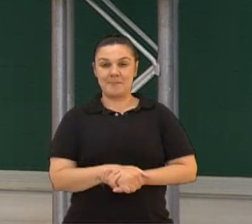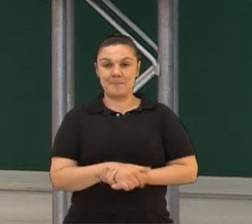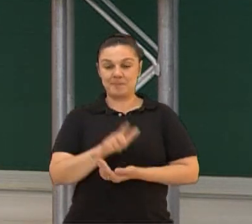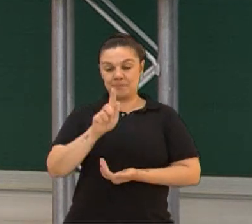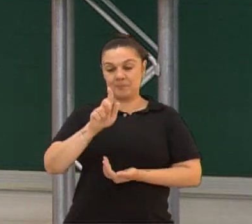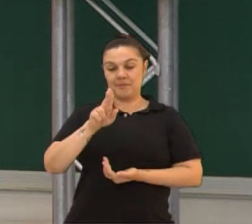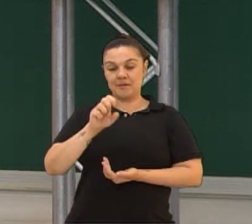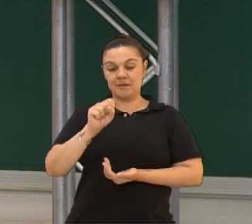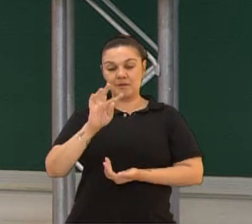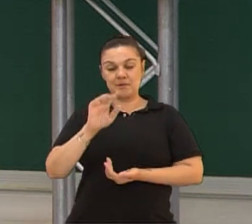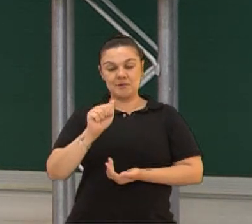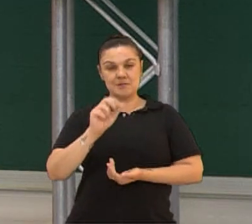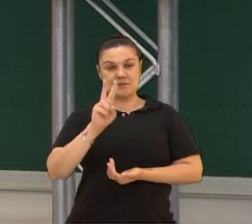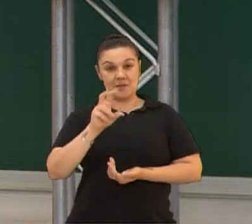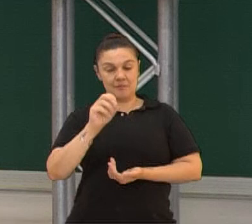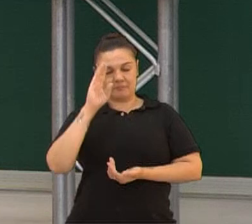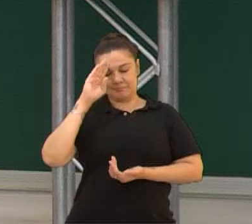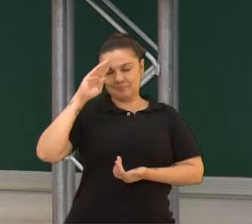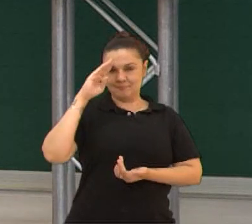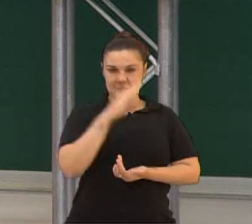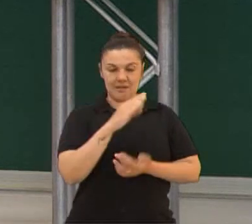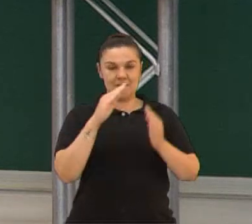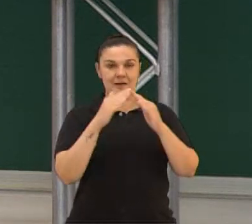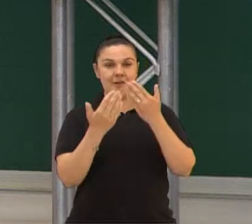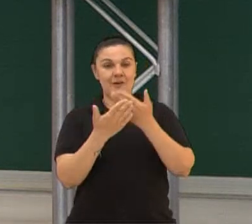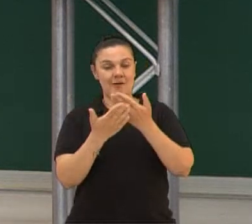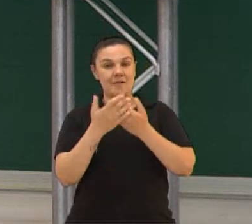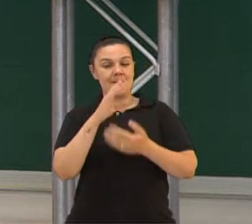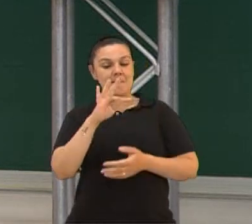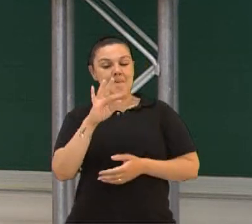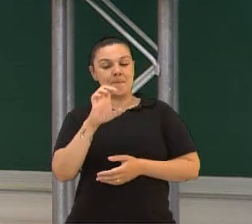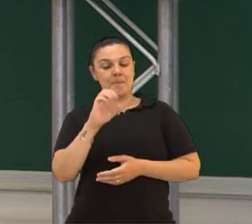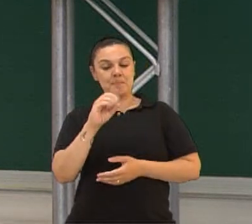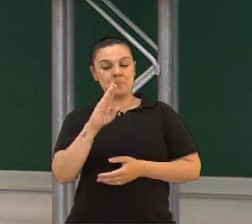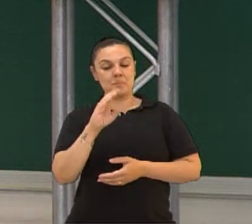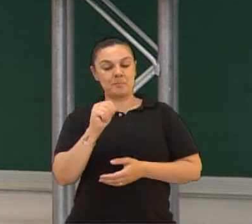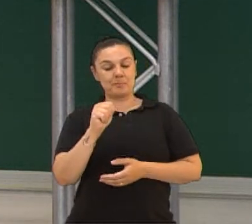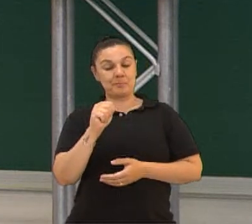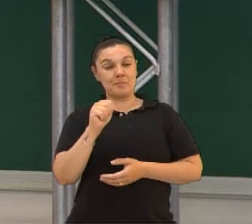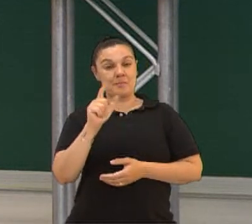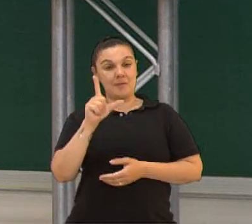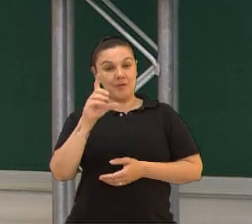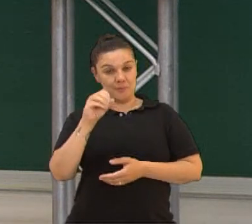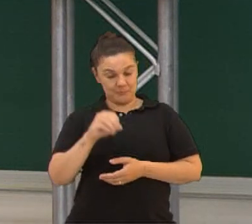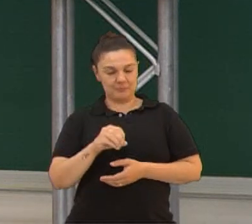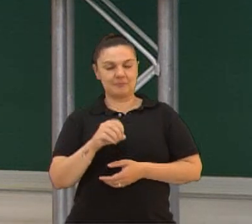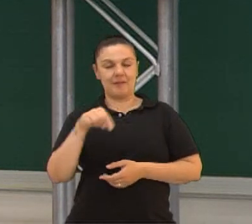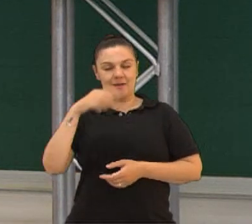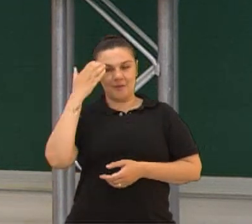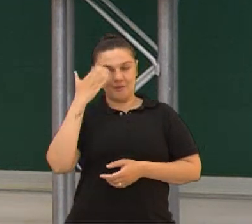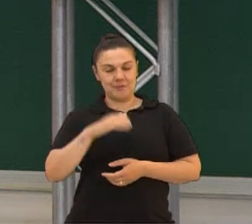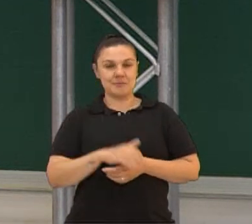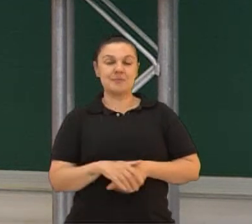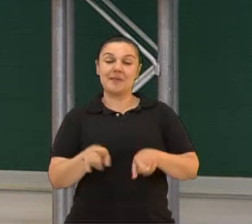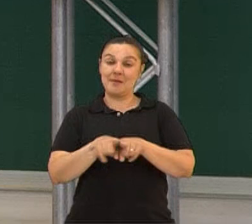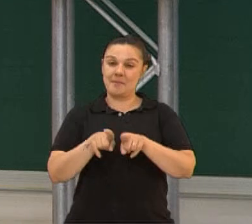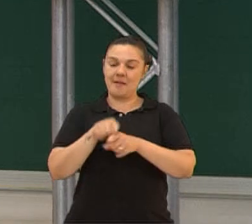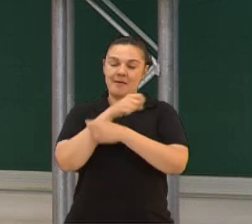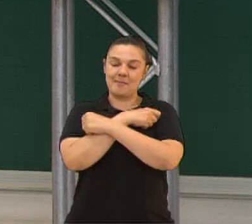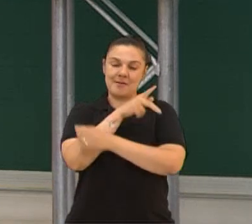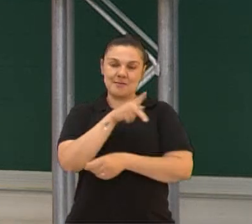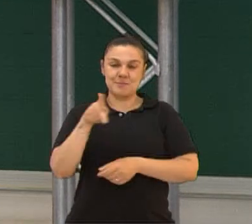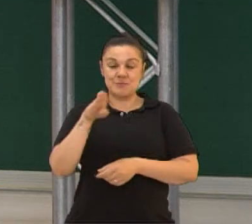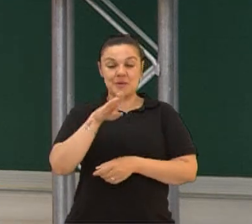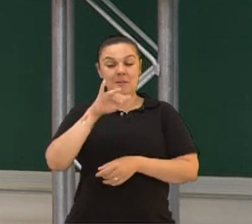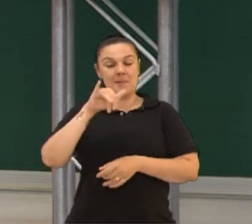Gustavo pedindo um salve para o Colégio Teobaldo, aqui de Curitiba também. Um abraço para a professora Beatriz Vieira,